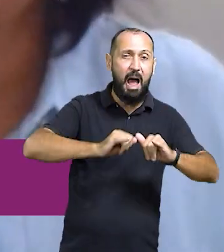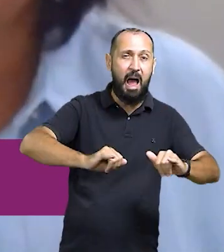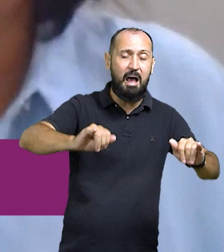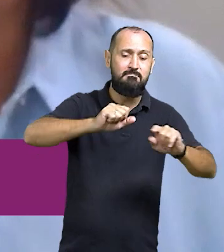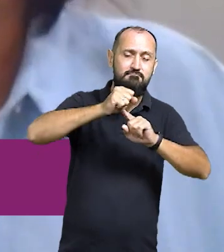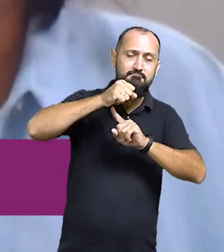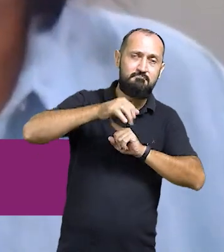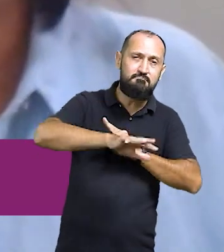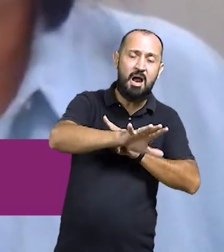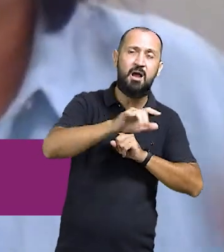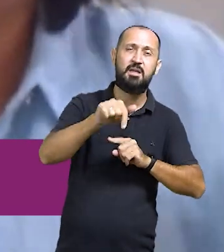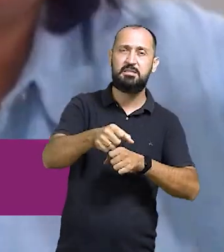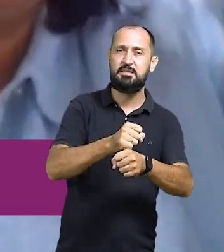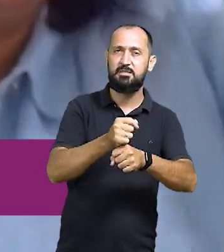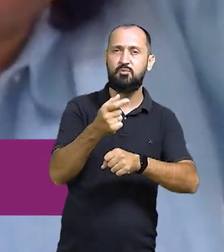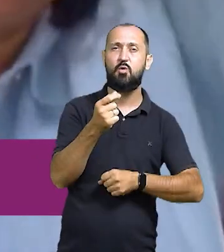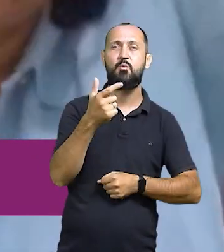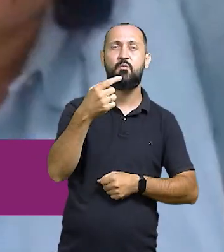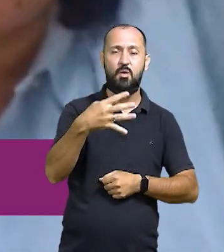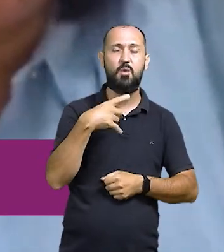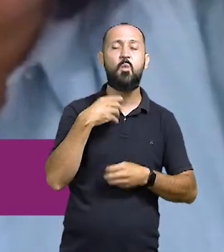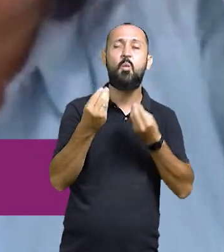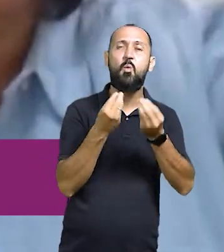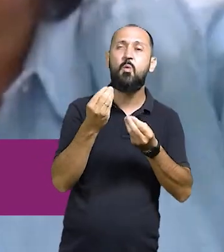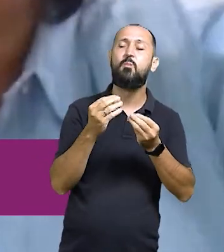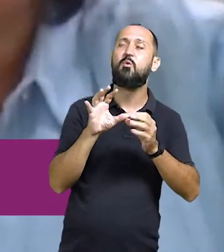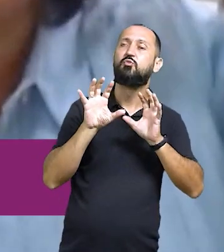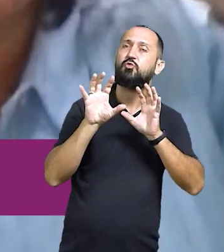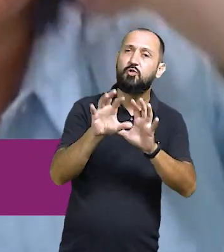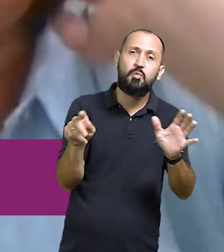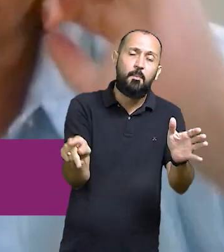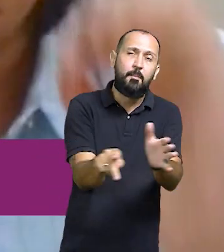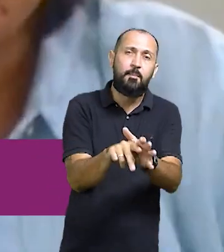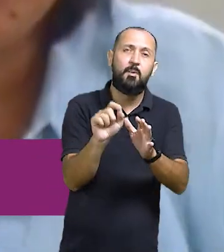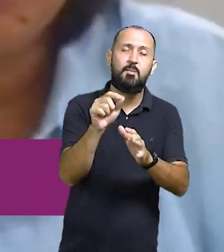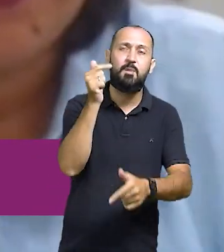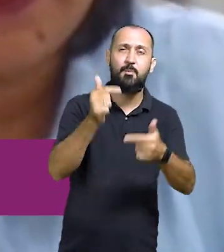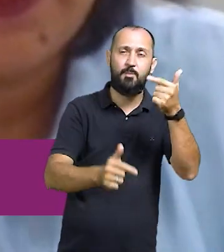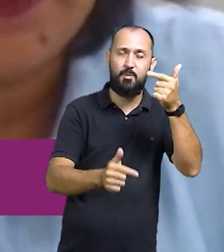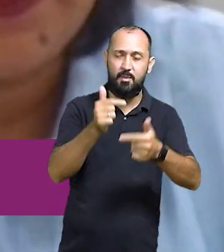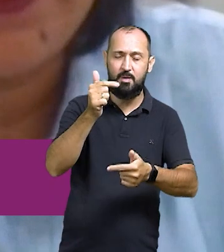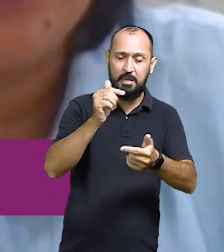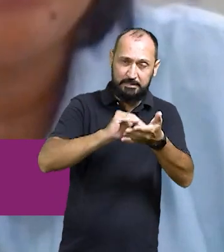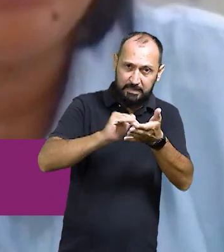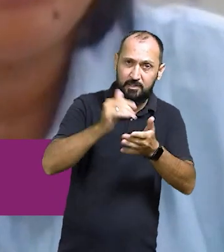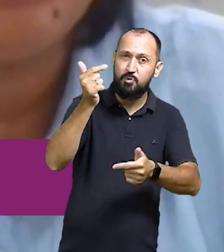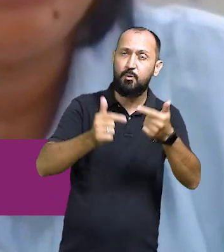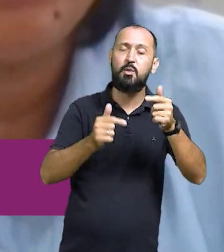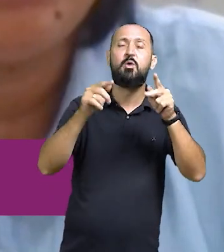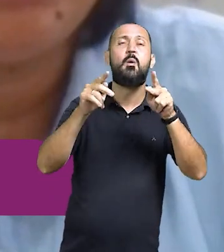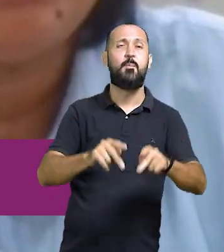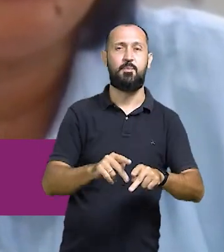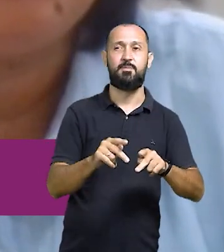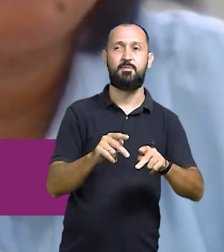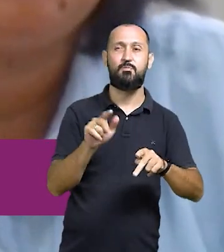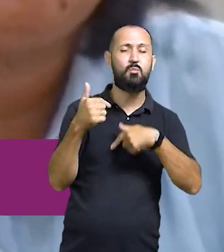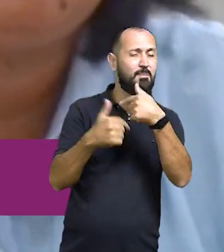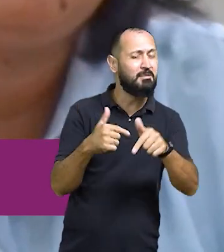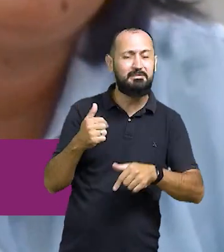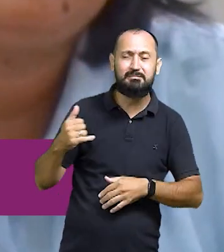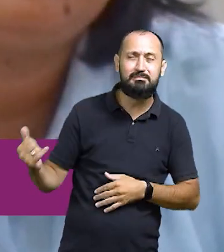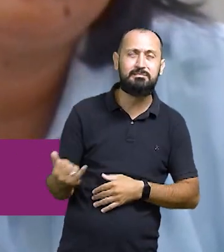dá entrevista, como agora a gente está fazendo, precisam ser divulgados em massa, sabe? A gente tem que divulgar, que